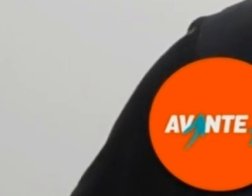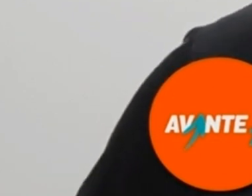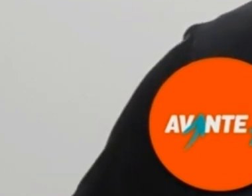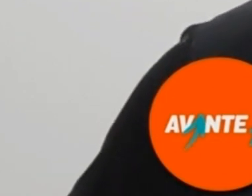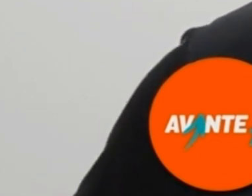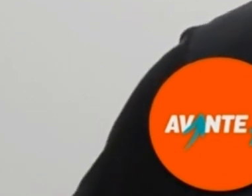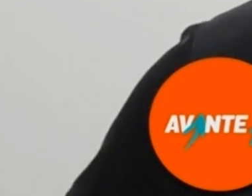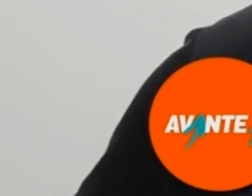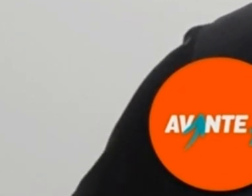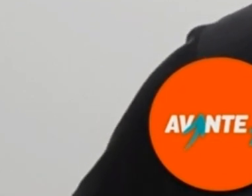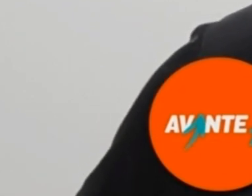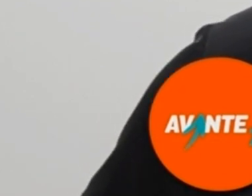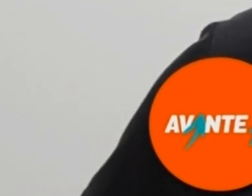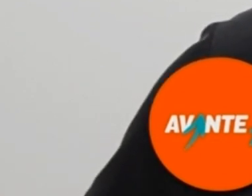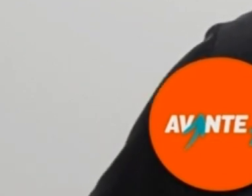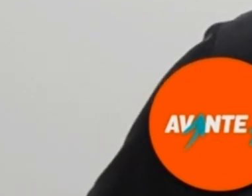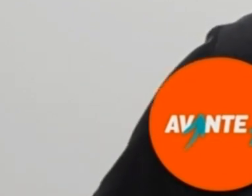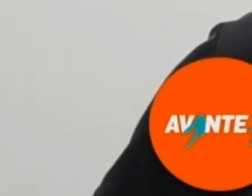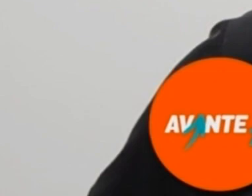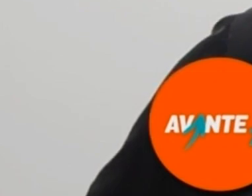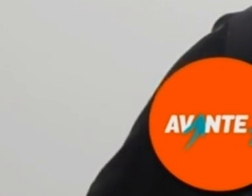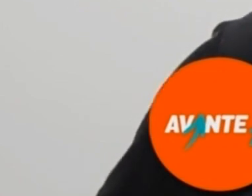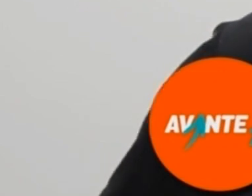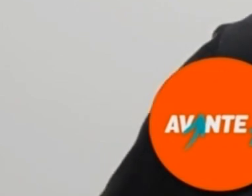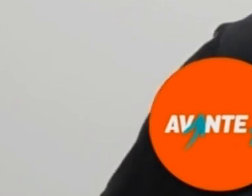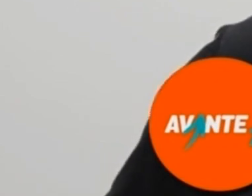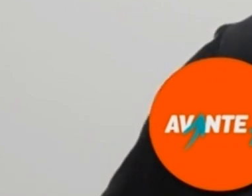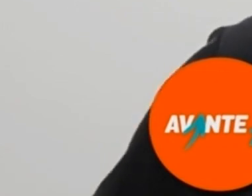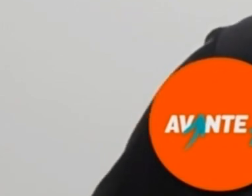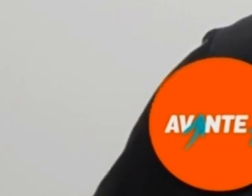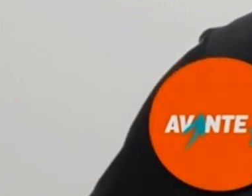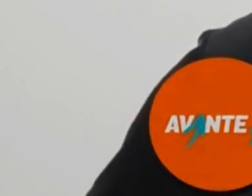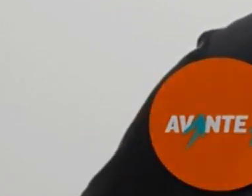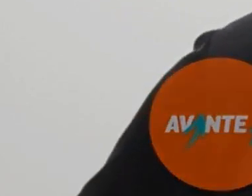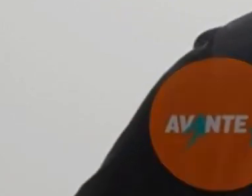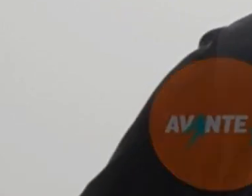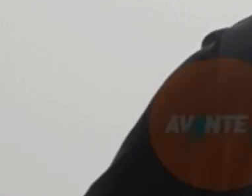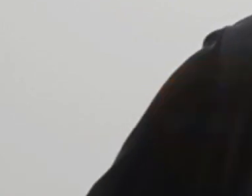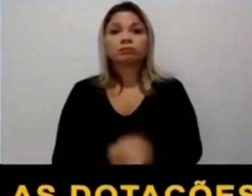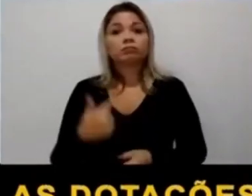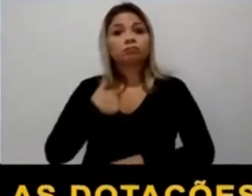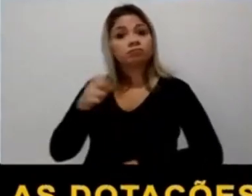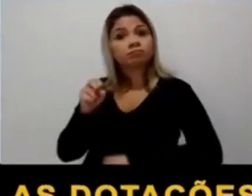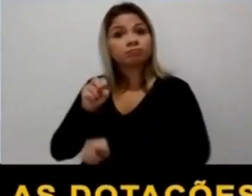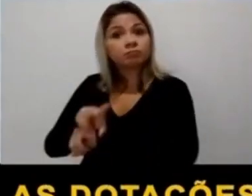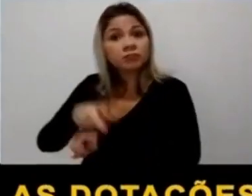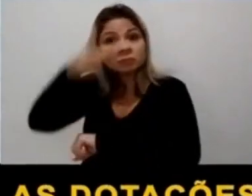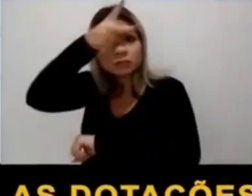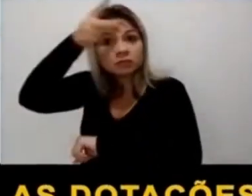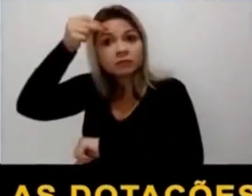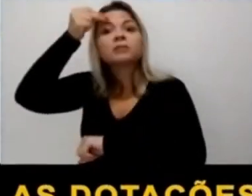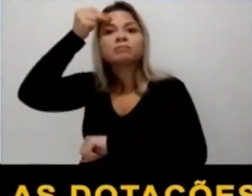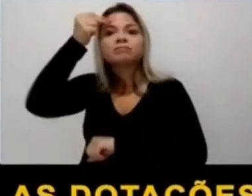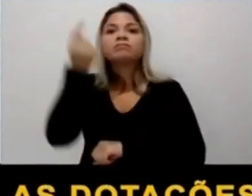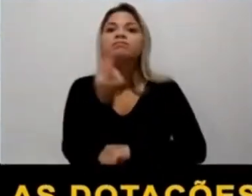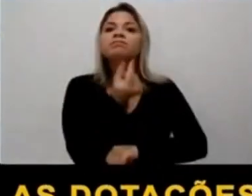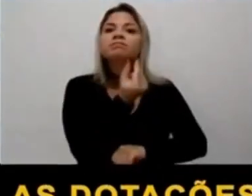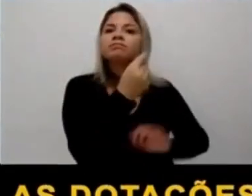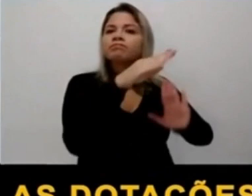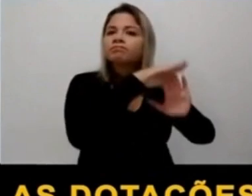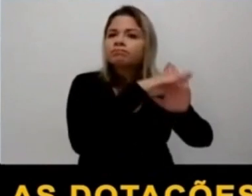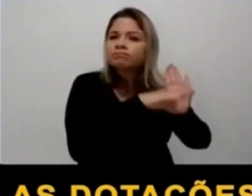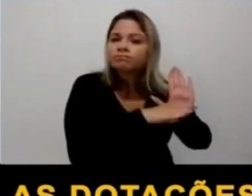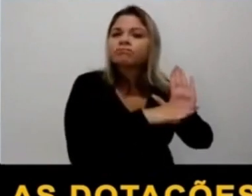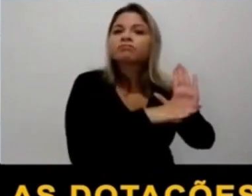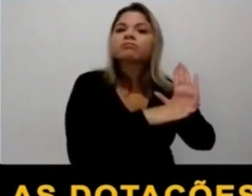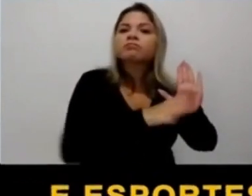cidade nunca foram prioridades no orçamento. Carlos faz 70 avan. As dotações orçamentárias